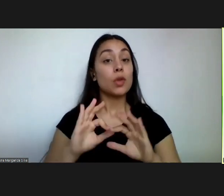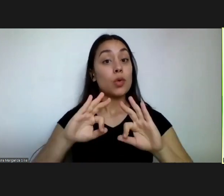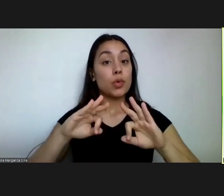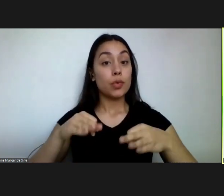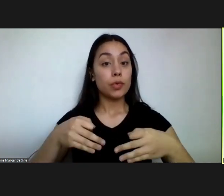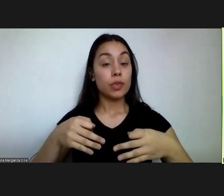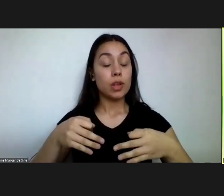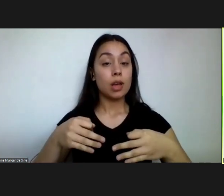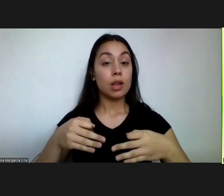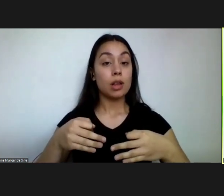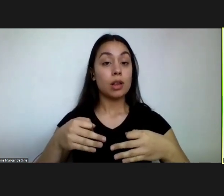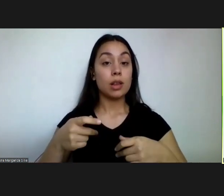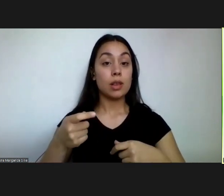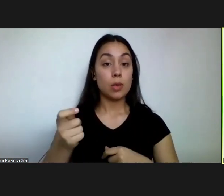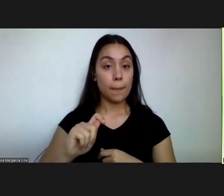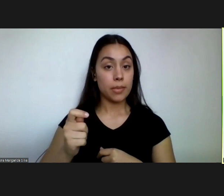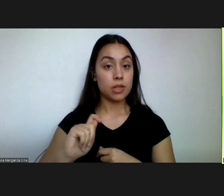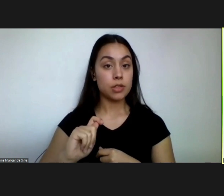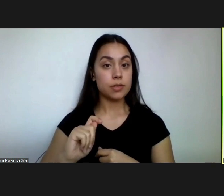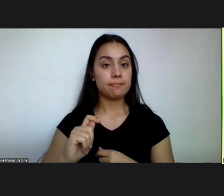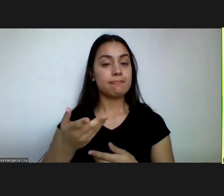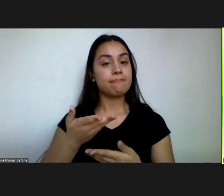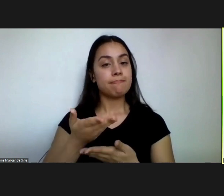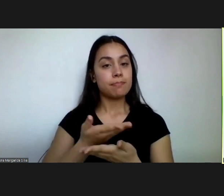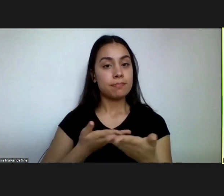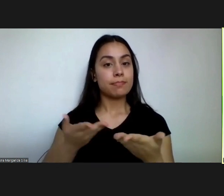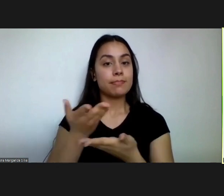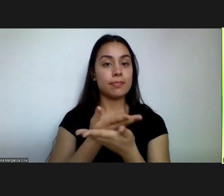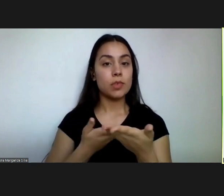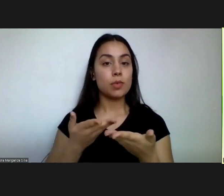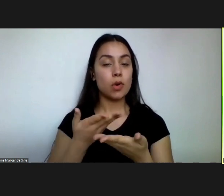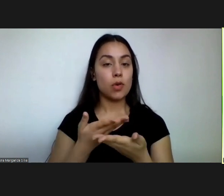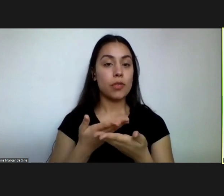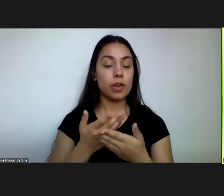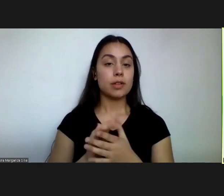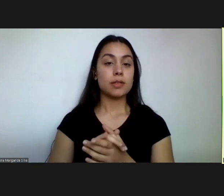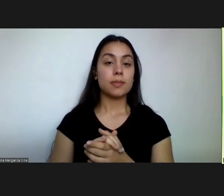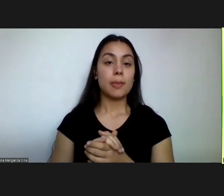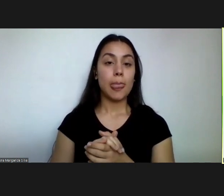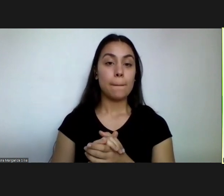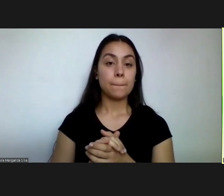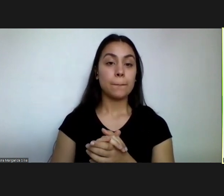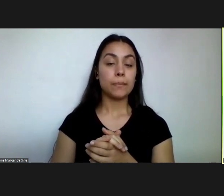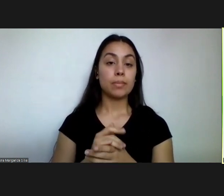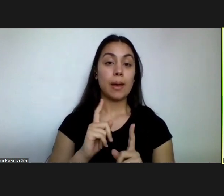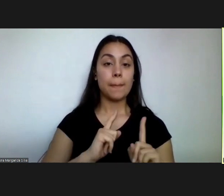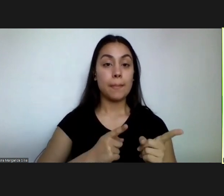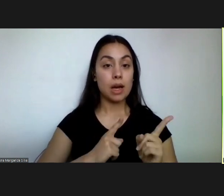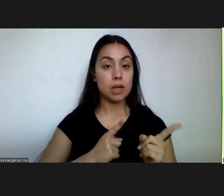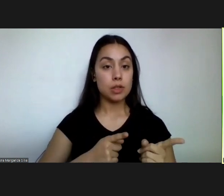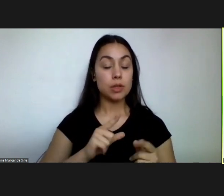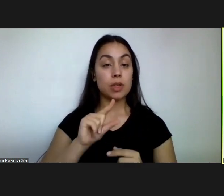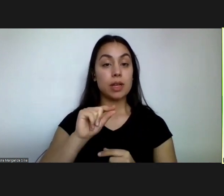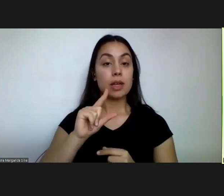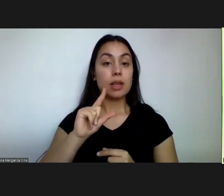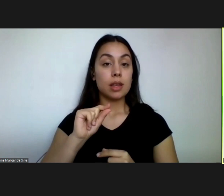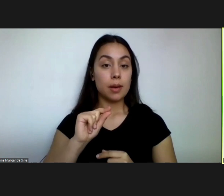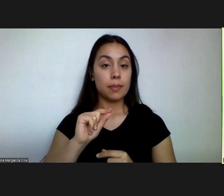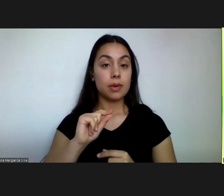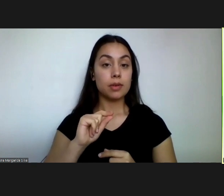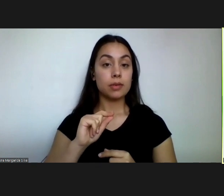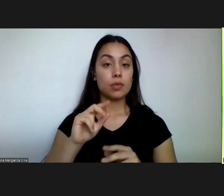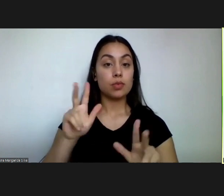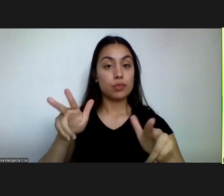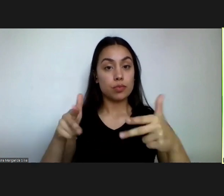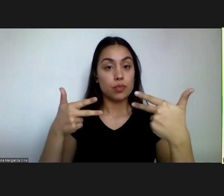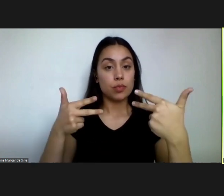mês, gostava também de partilhar convosco que no dia 30 de março às 10 da manhã teremos também a conferência de encerramento da primeira edição do